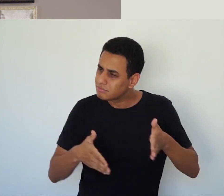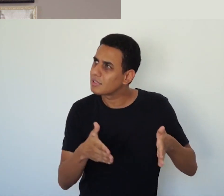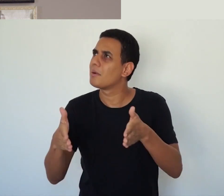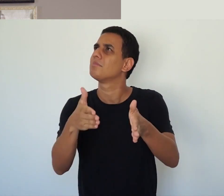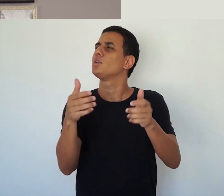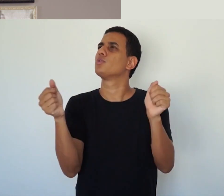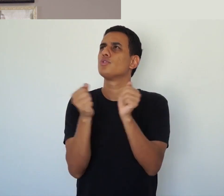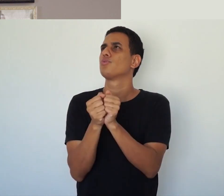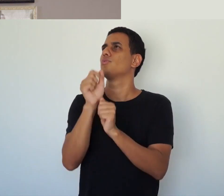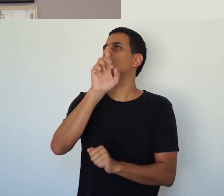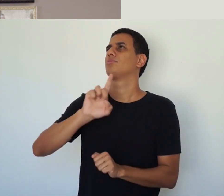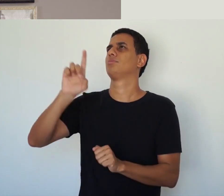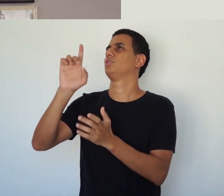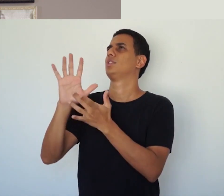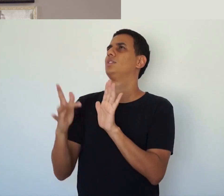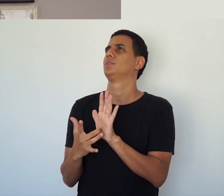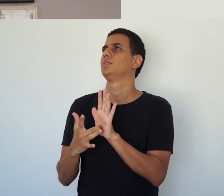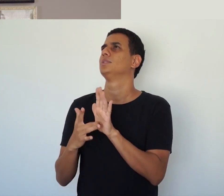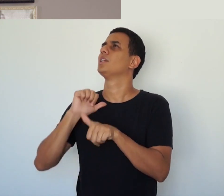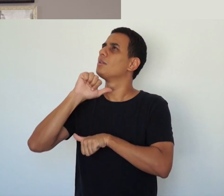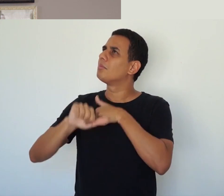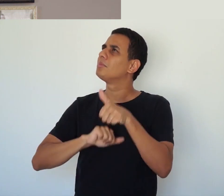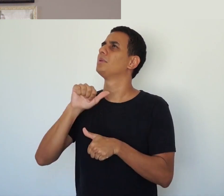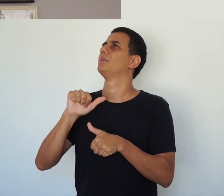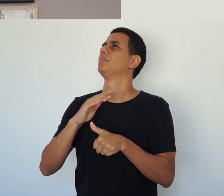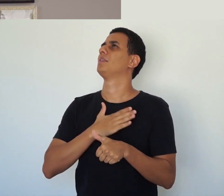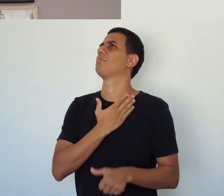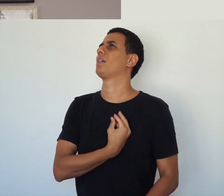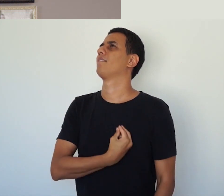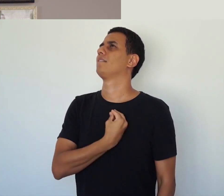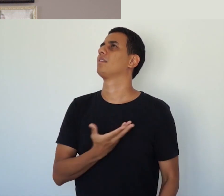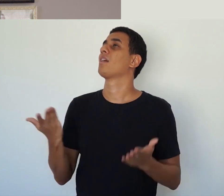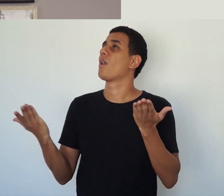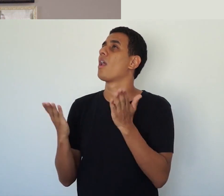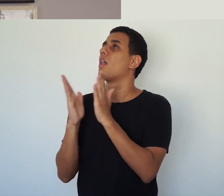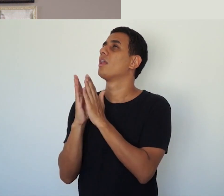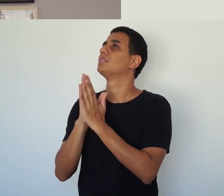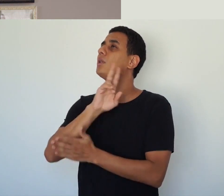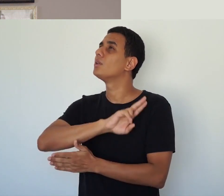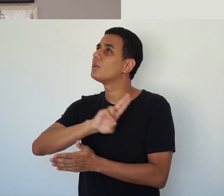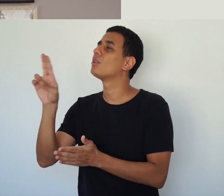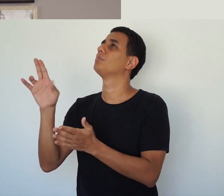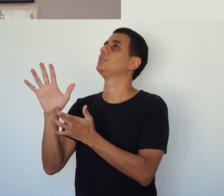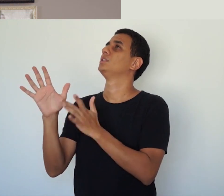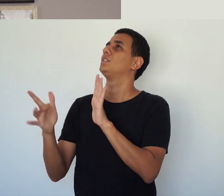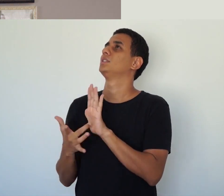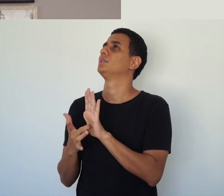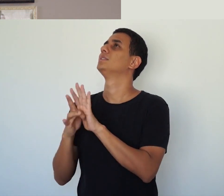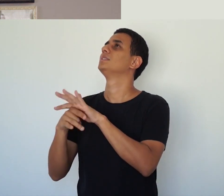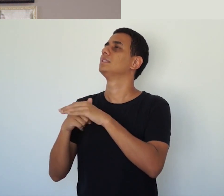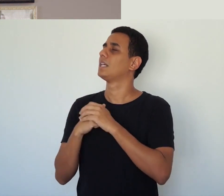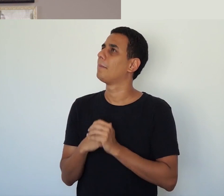minha identidade. Eu quero caminhar agora apenas contigo, Jesus. Muda o destino da minha